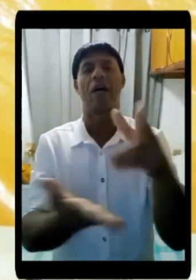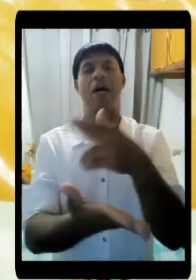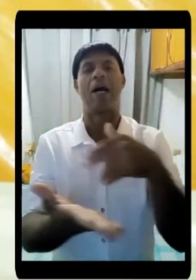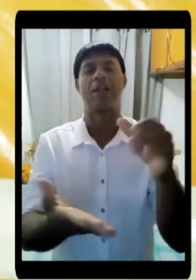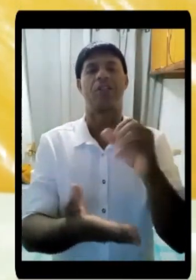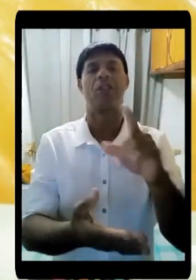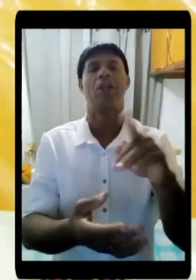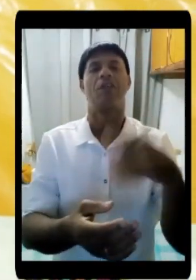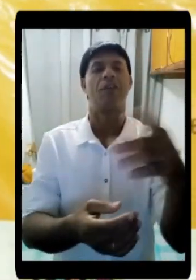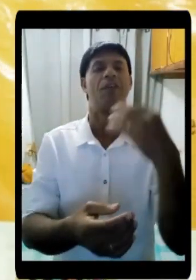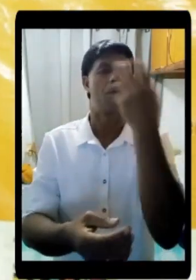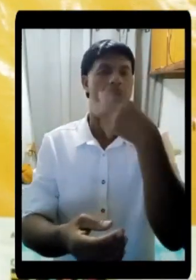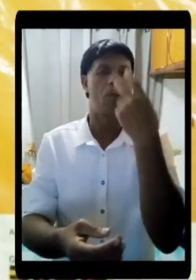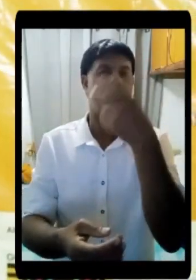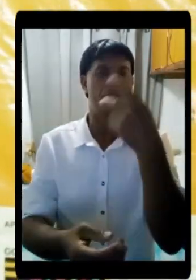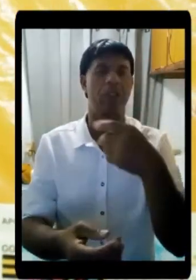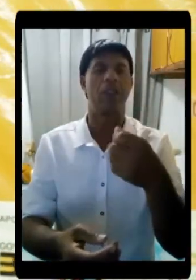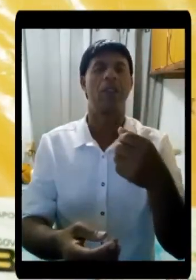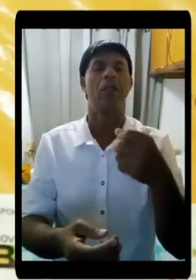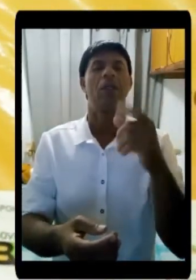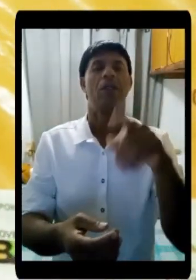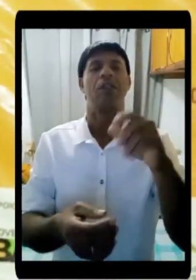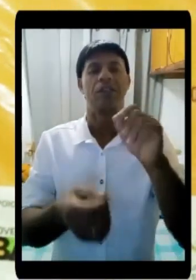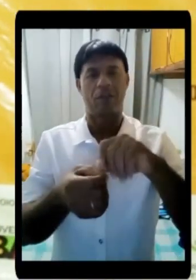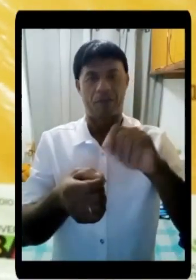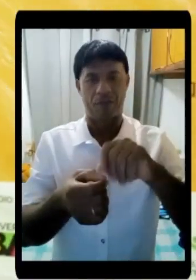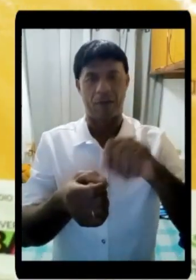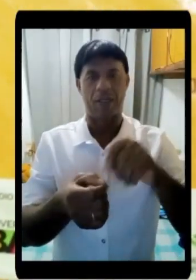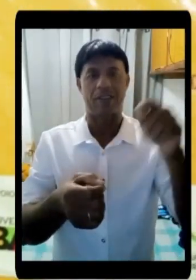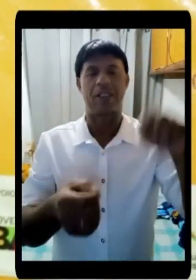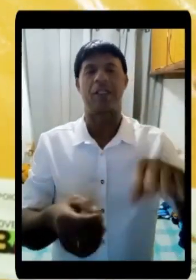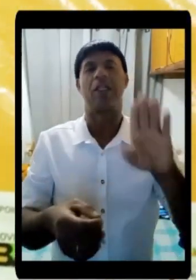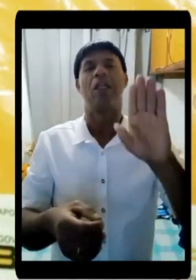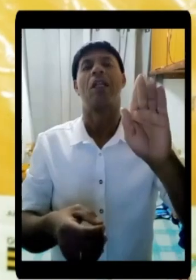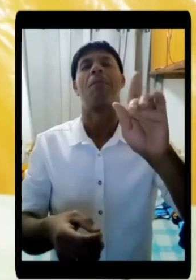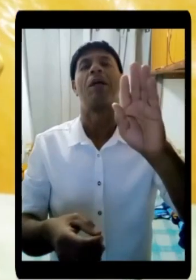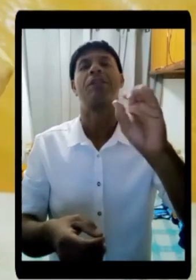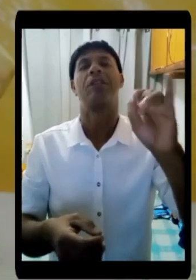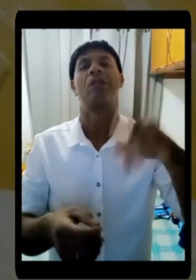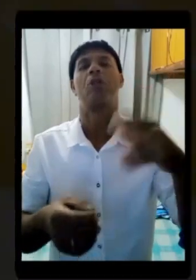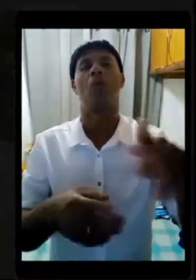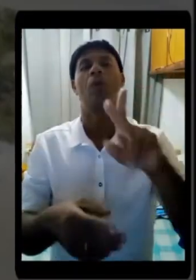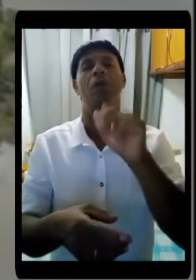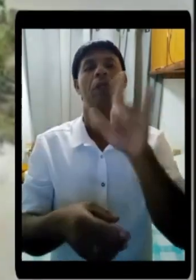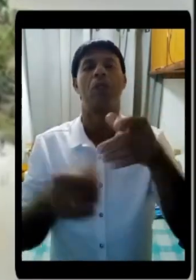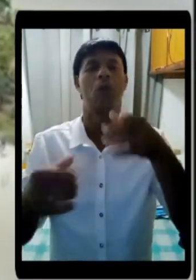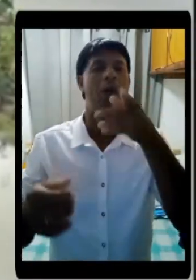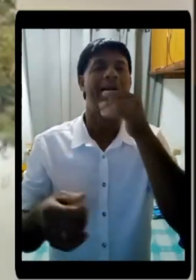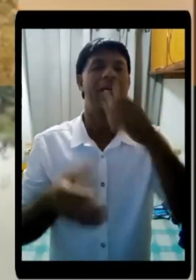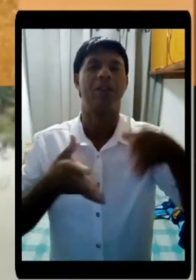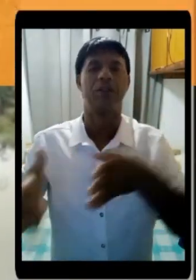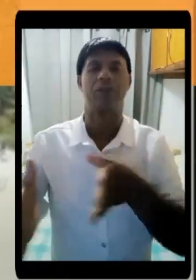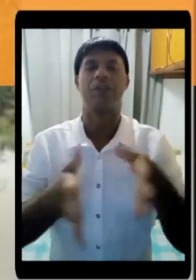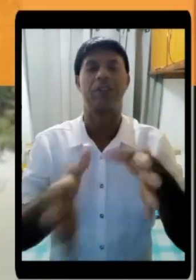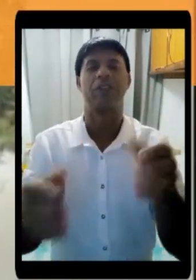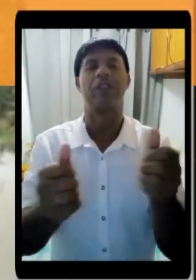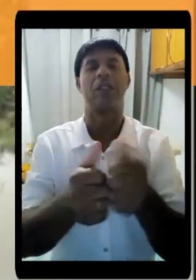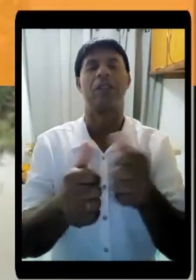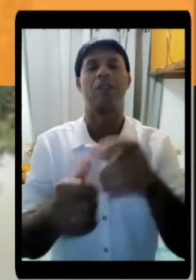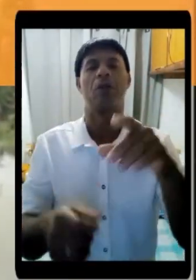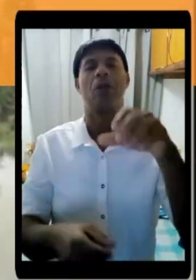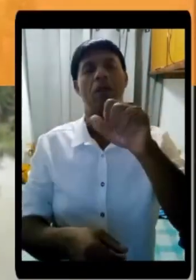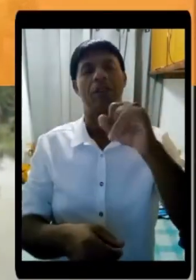e viva a música autoral que se faz na Bacia do Rio São Francisco. Encantos da Bacia,